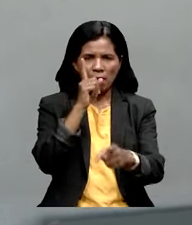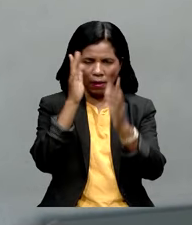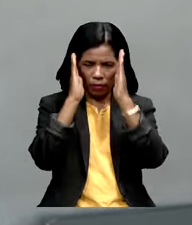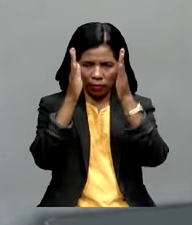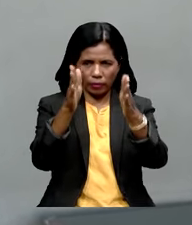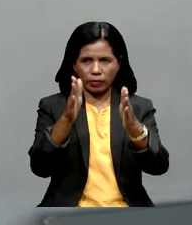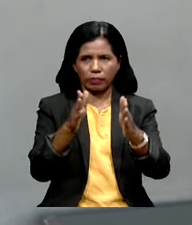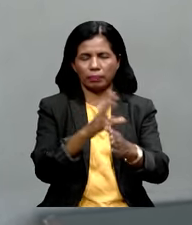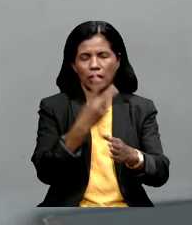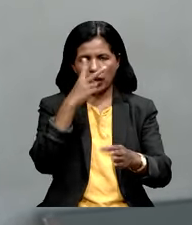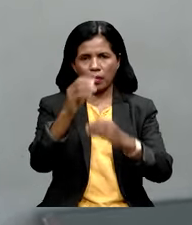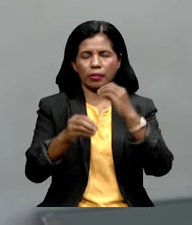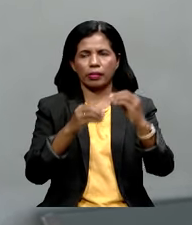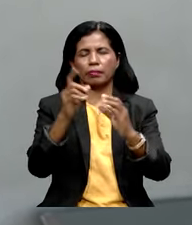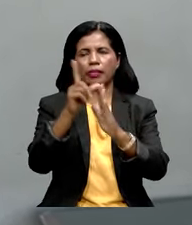reforma,